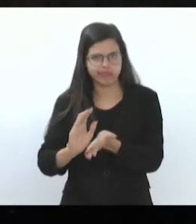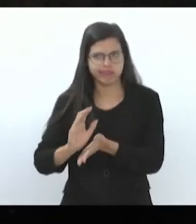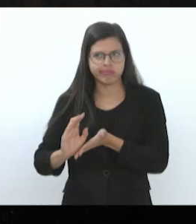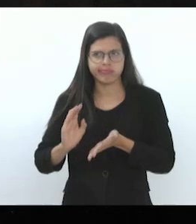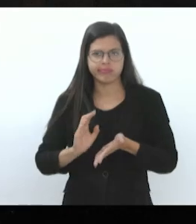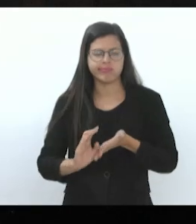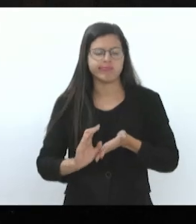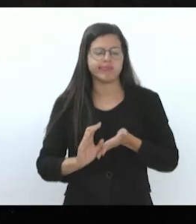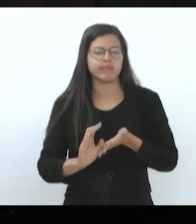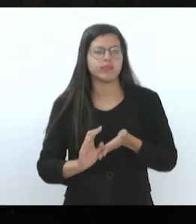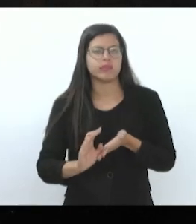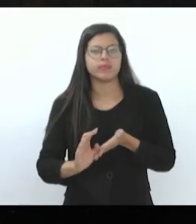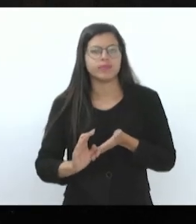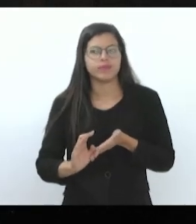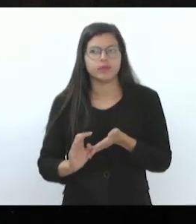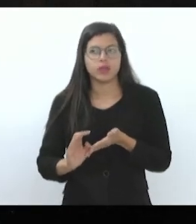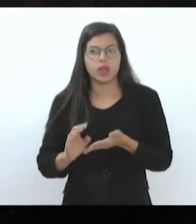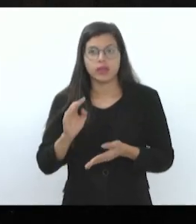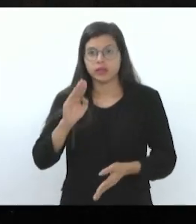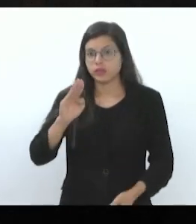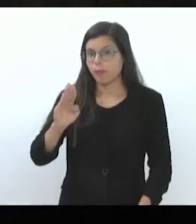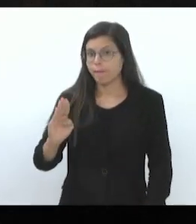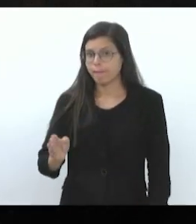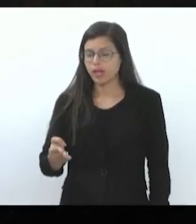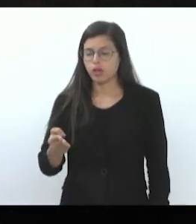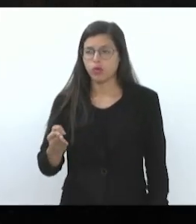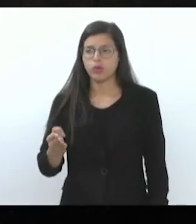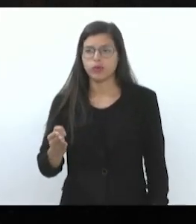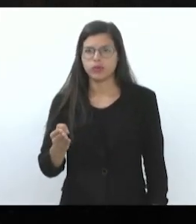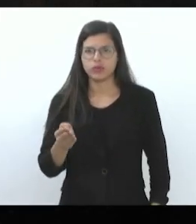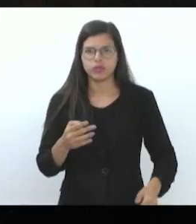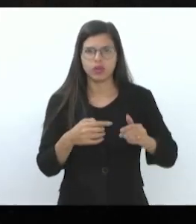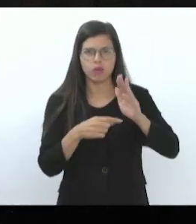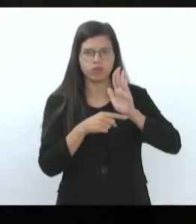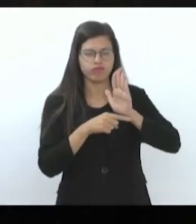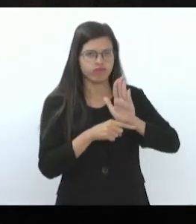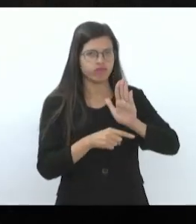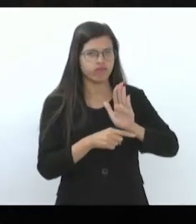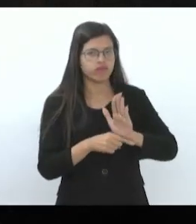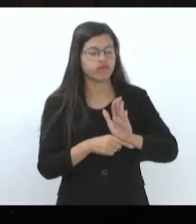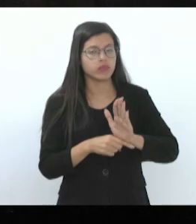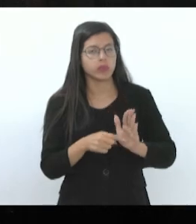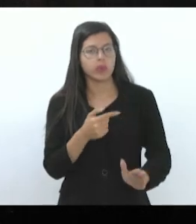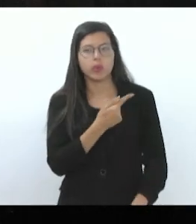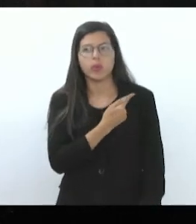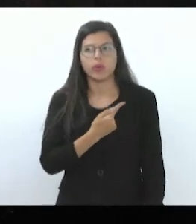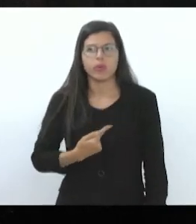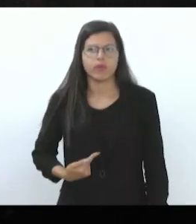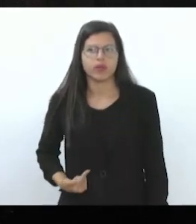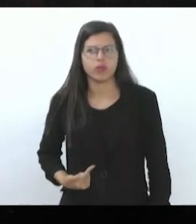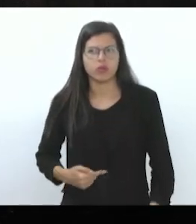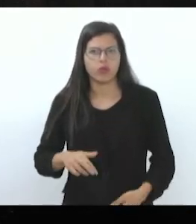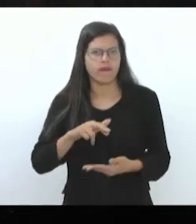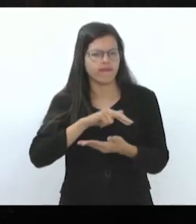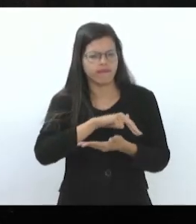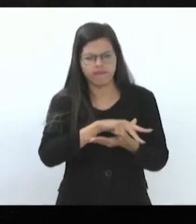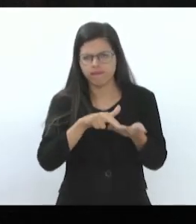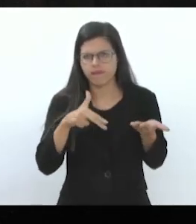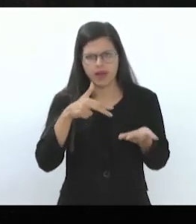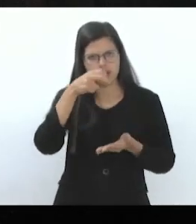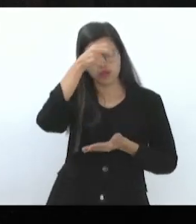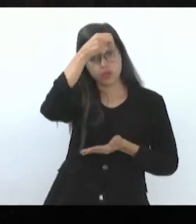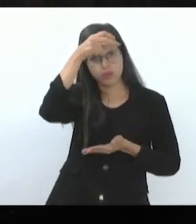Esses bilhões ajudaram o governador e dezenas de